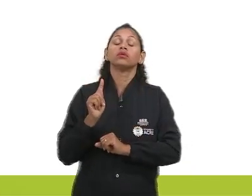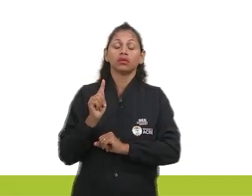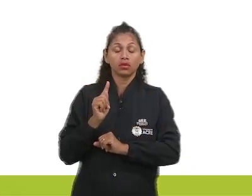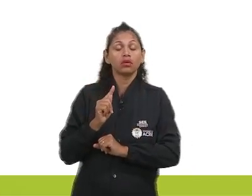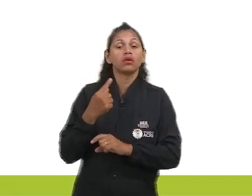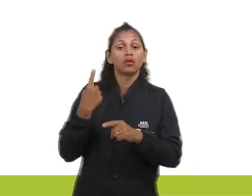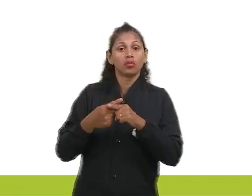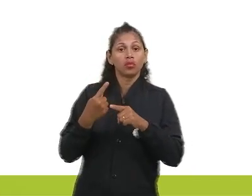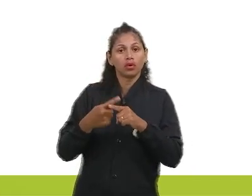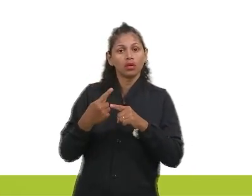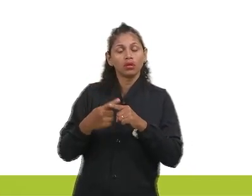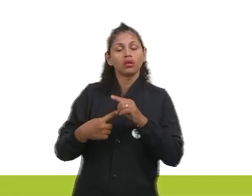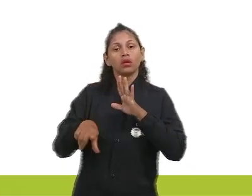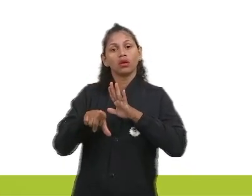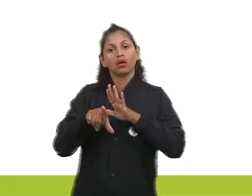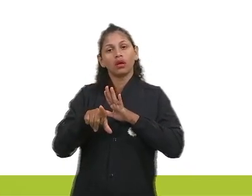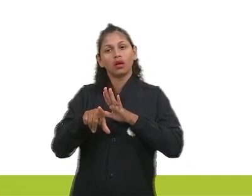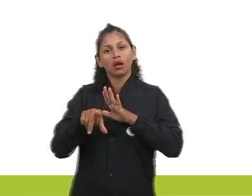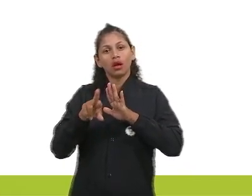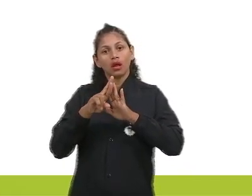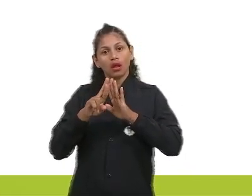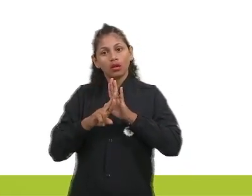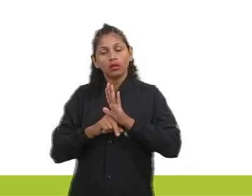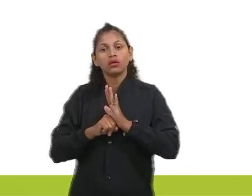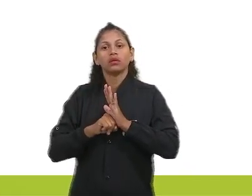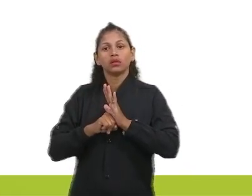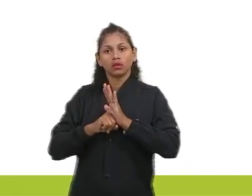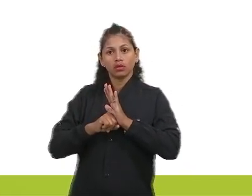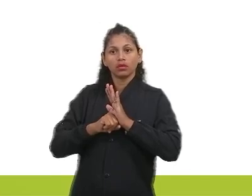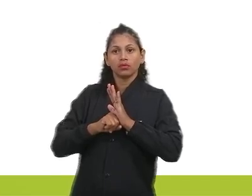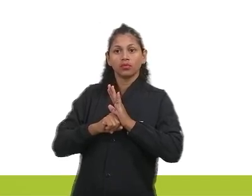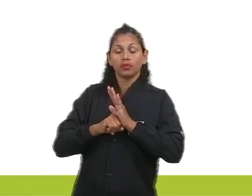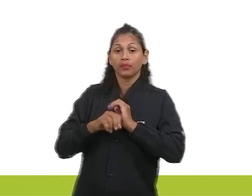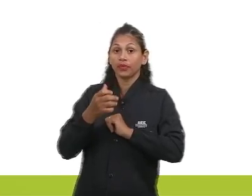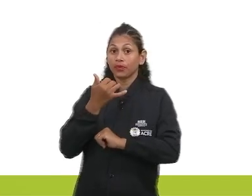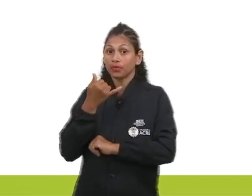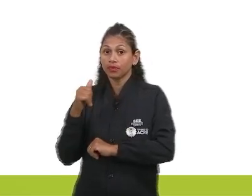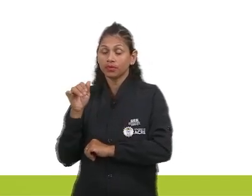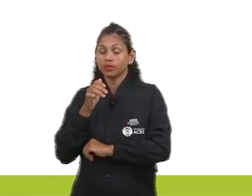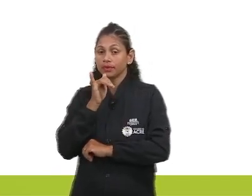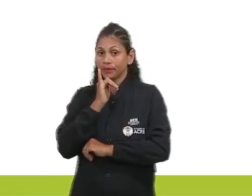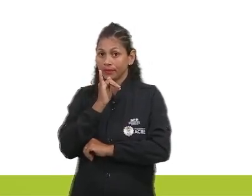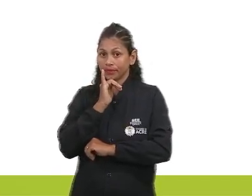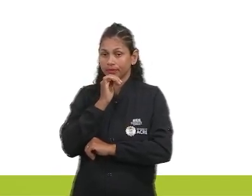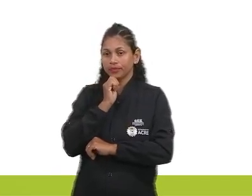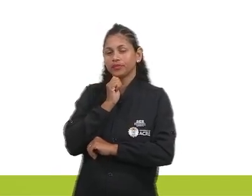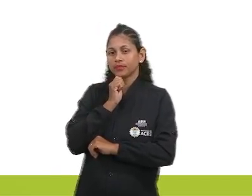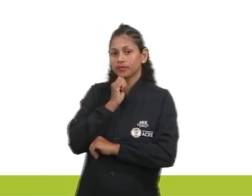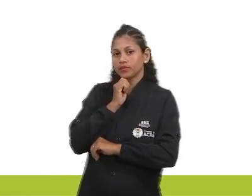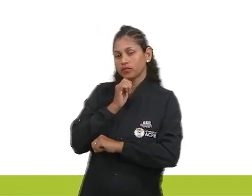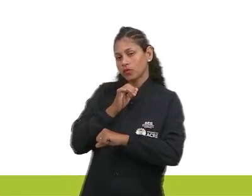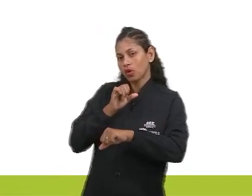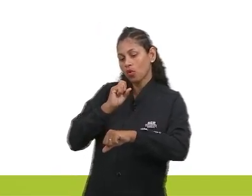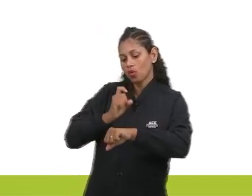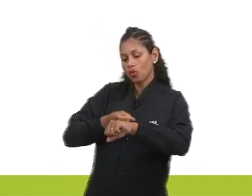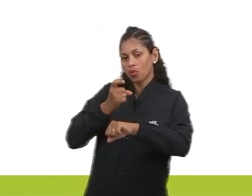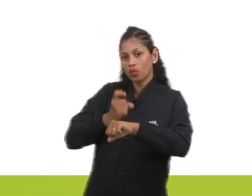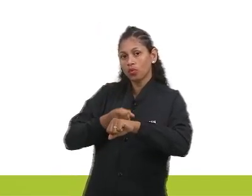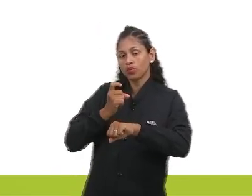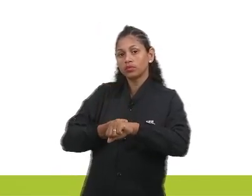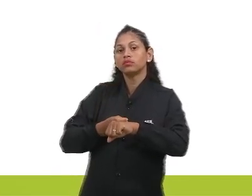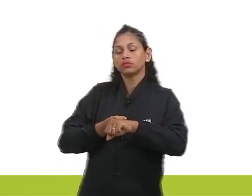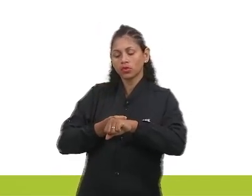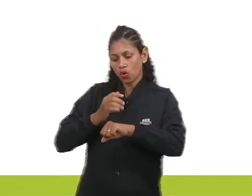da gravidade. O metal, outro exemplo. O metal é um condutor de energia porque contém